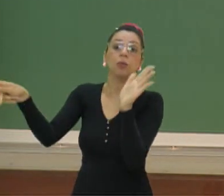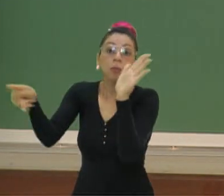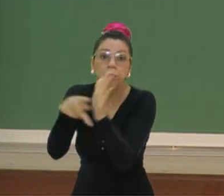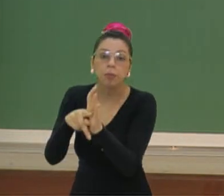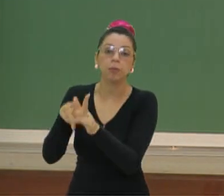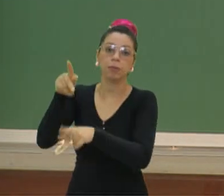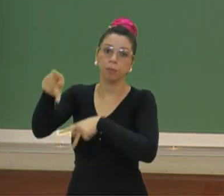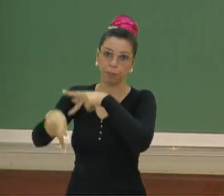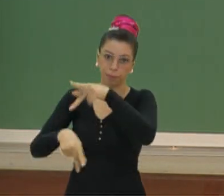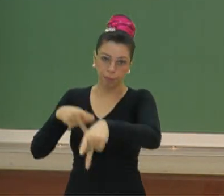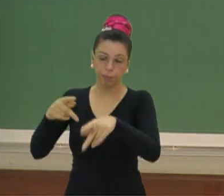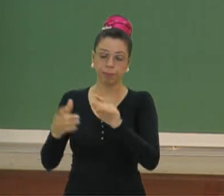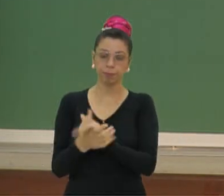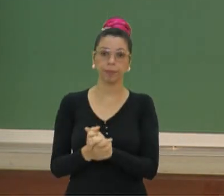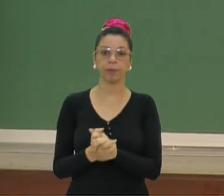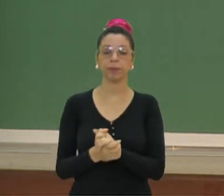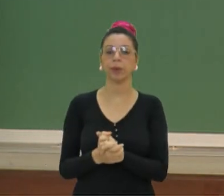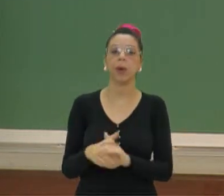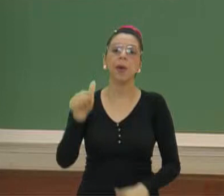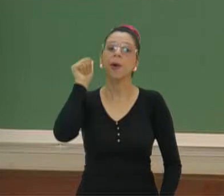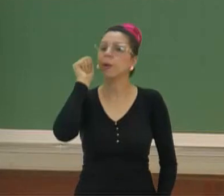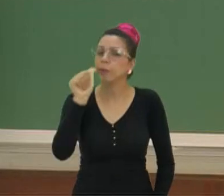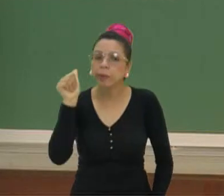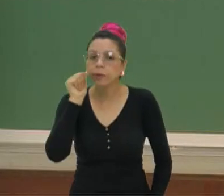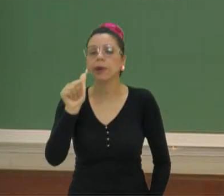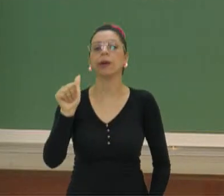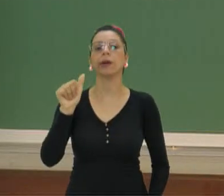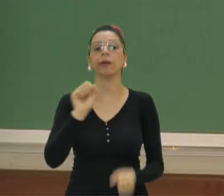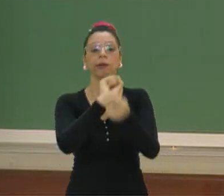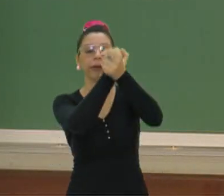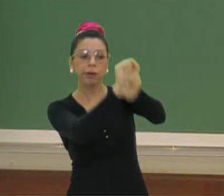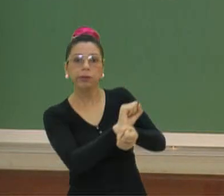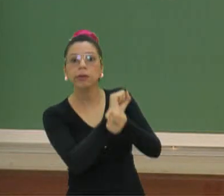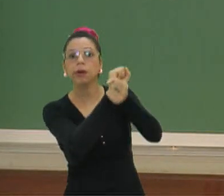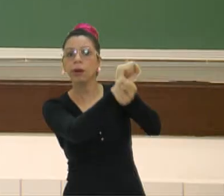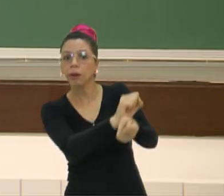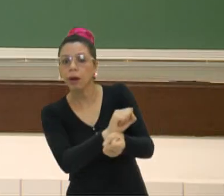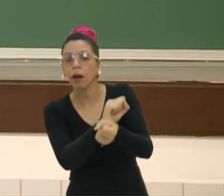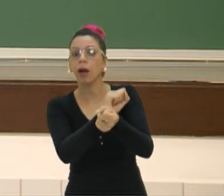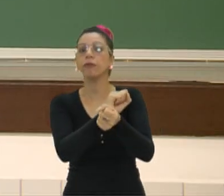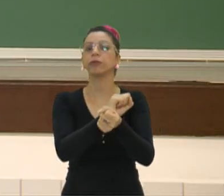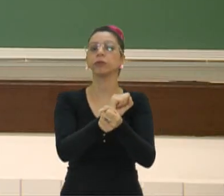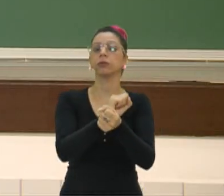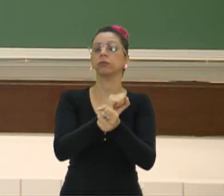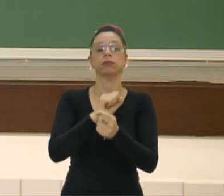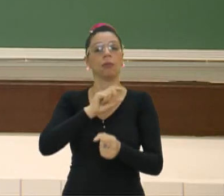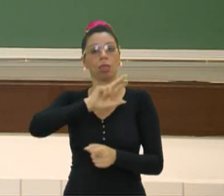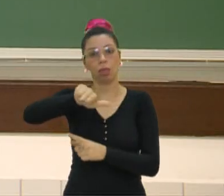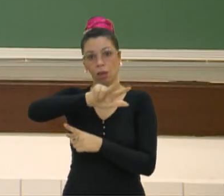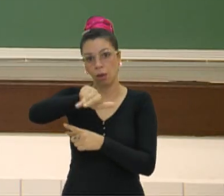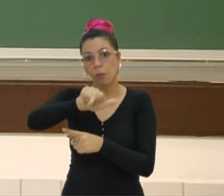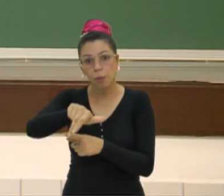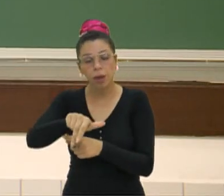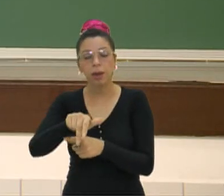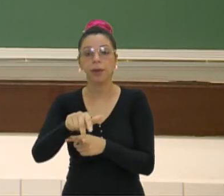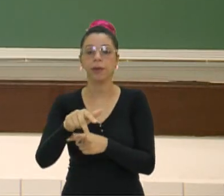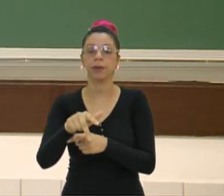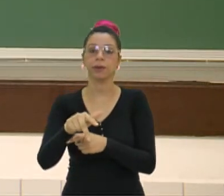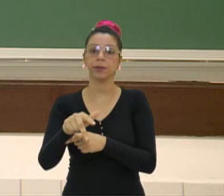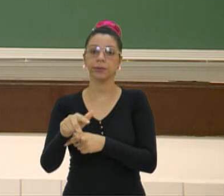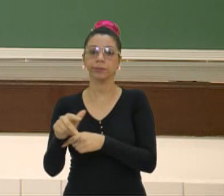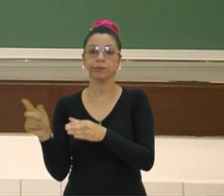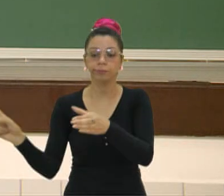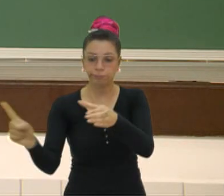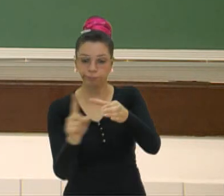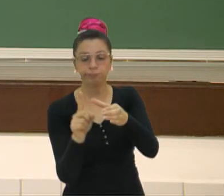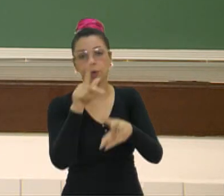mulheres, escravos, estrangeiros não eram considerados cidadãos, né? Então todo o povo se reunia, democracia direta. No Brasil, é claro, com